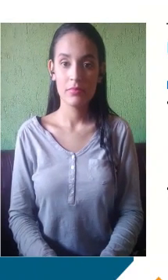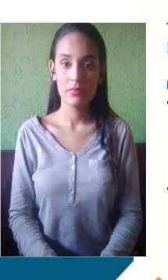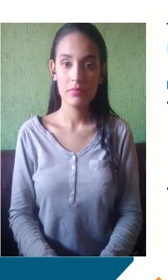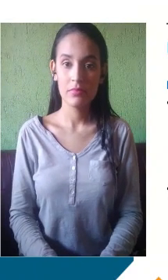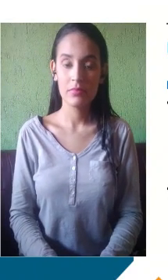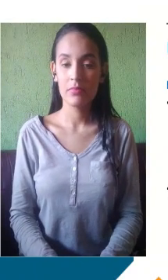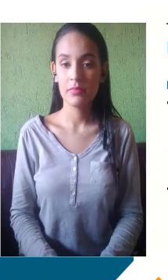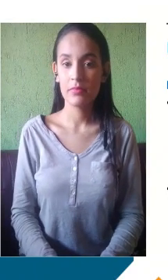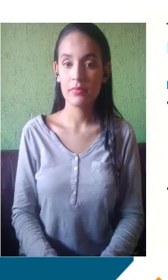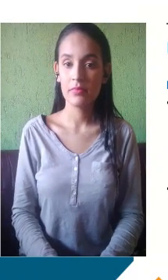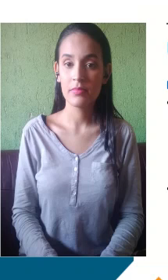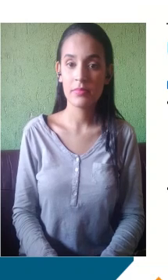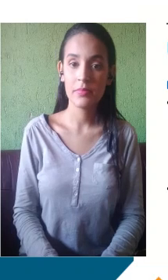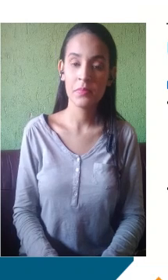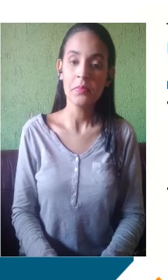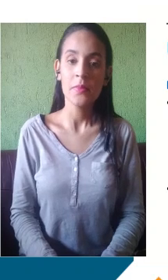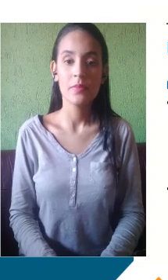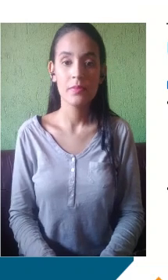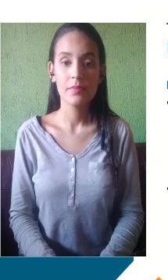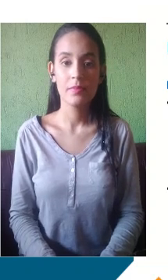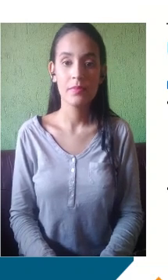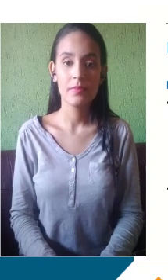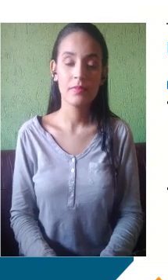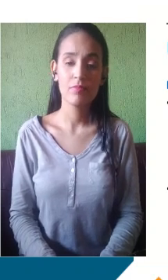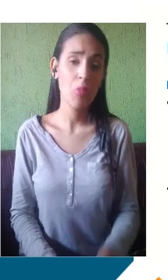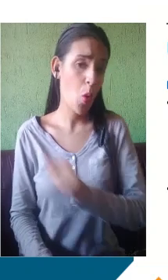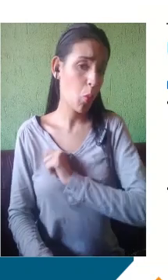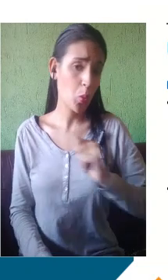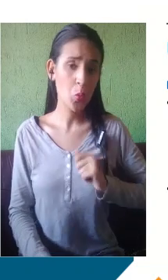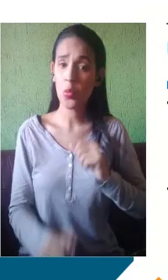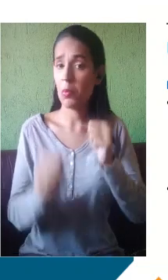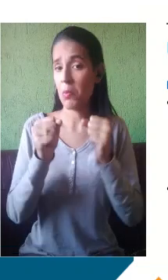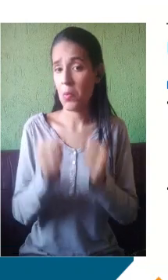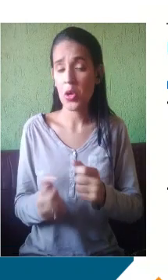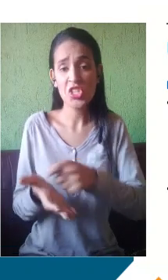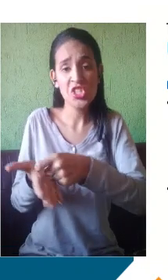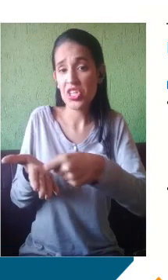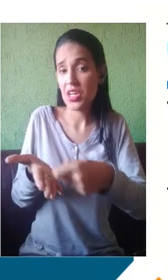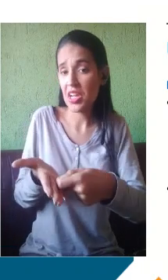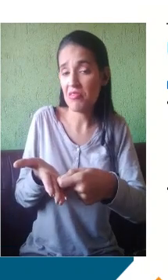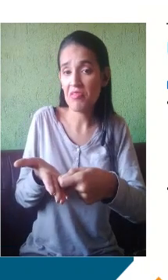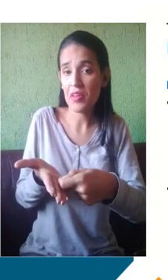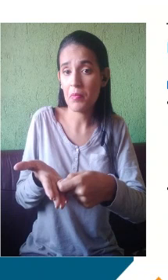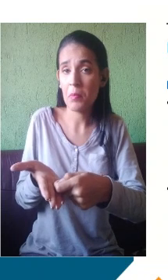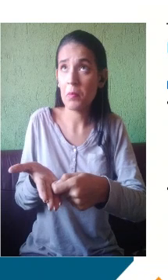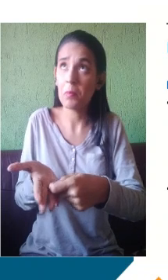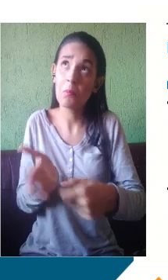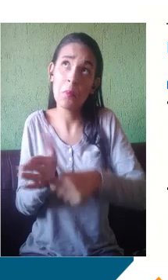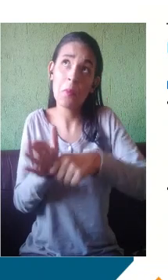gente? Que nem sempre, quando a gente está diante de um texto, as informações vão estar organizadas discursivamente como a gente conhece.